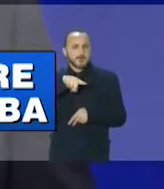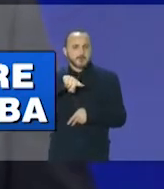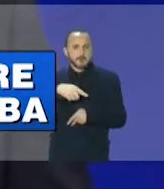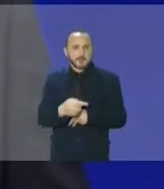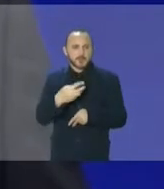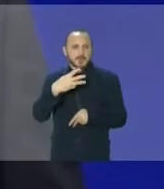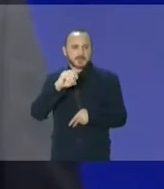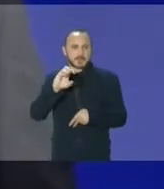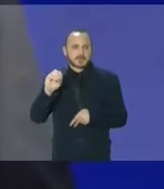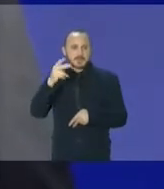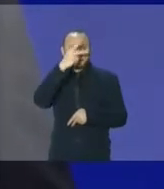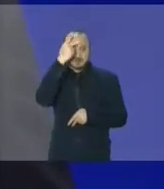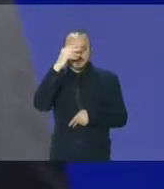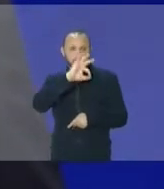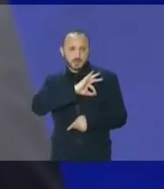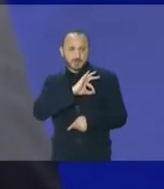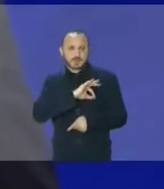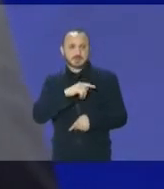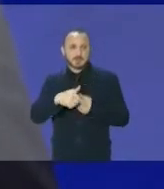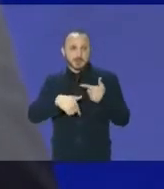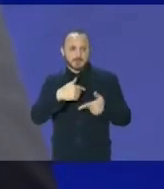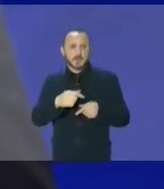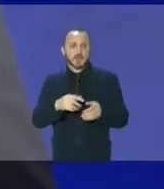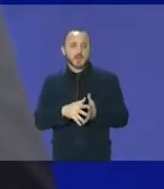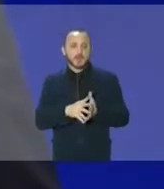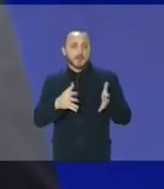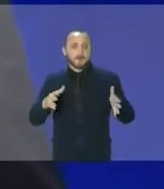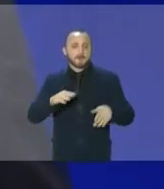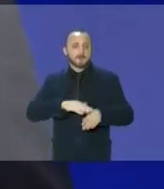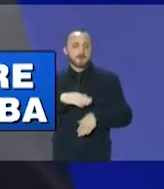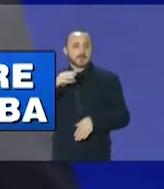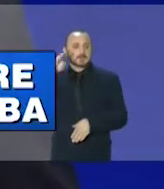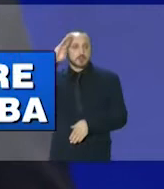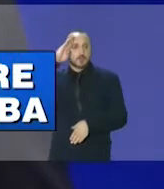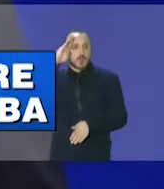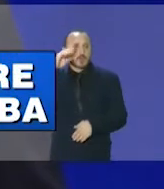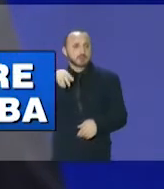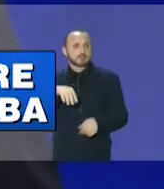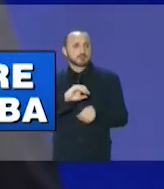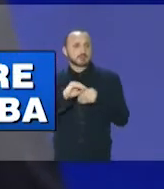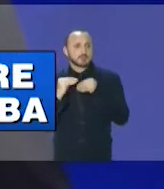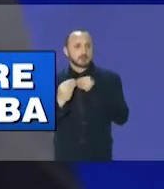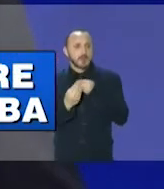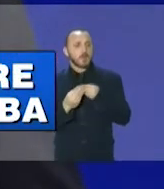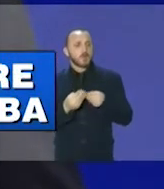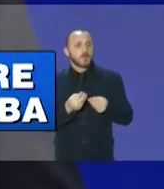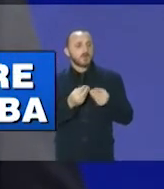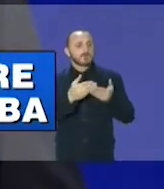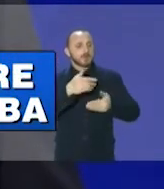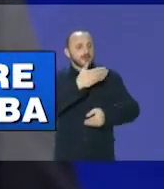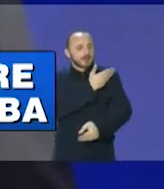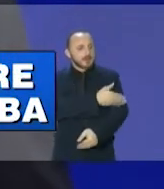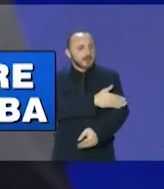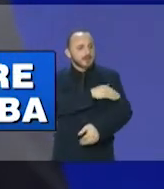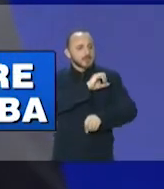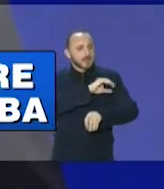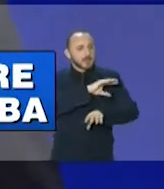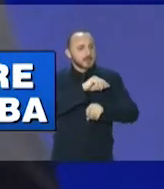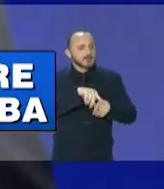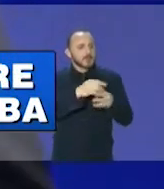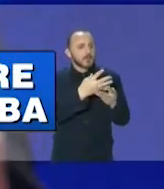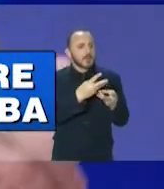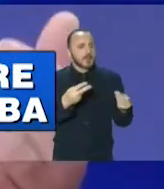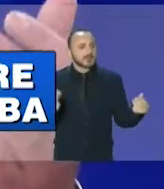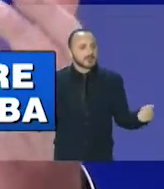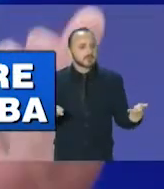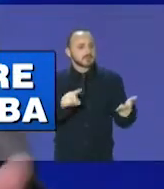número de guardas municipais, vou oferecer a ele treinamentos, qualificação, vamos melhorar a valorização